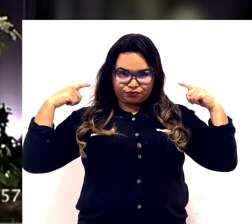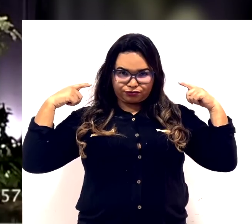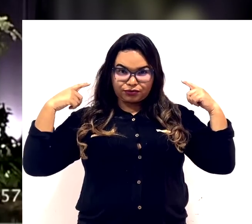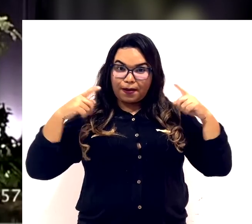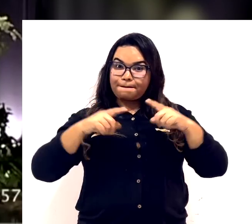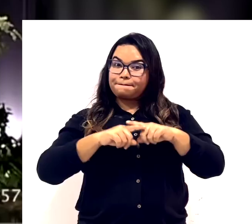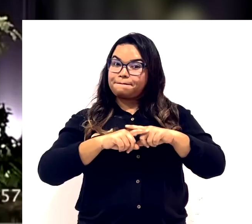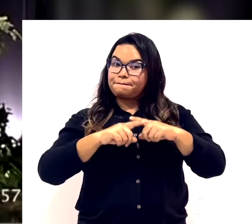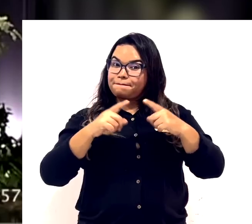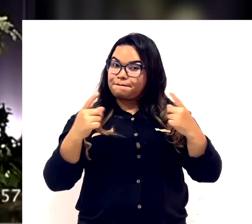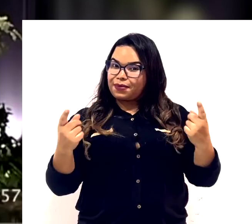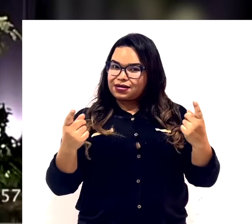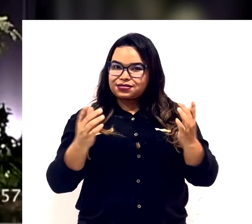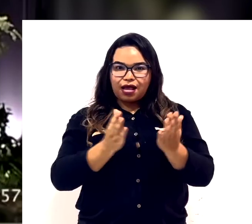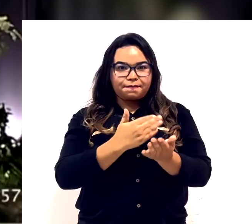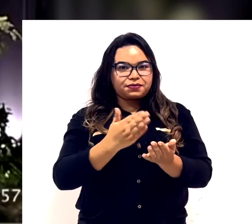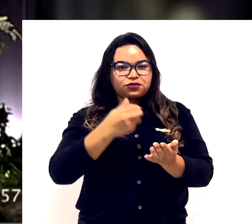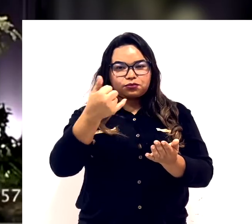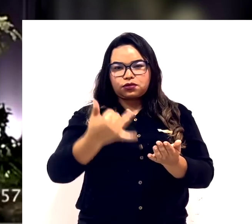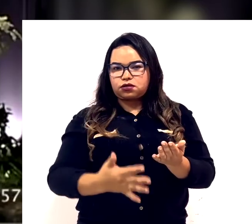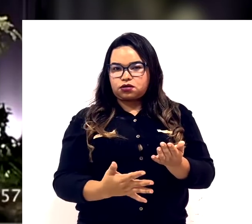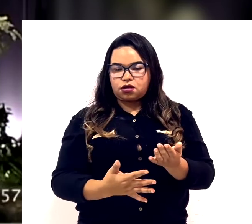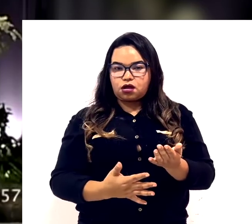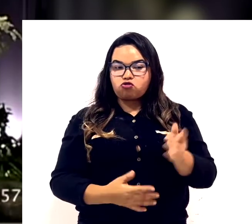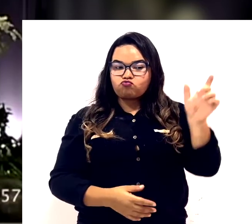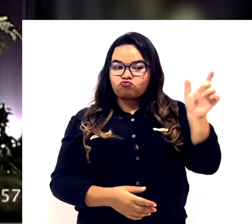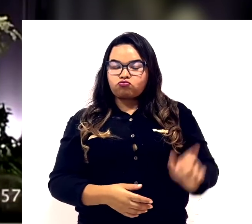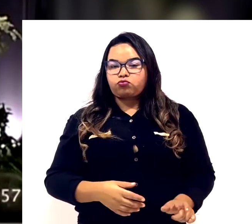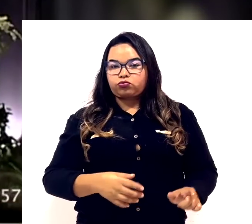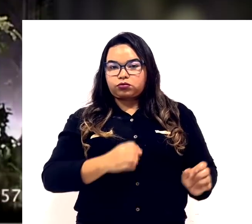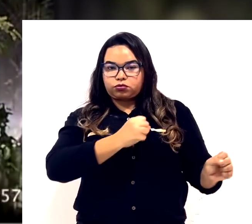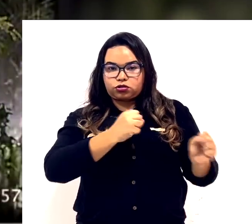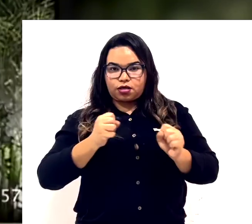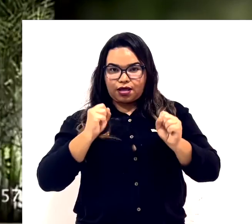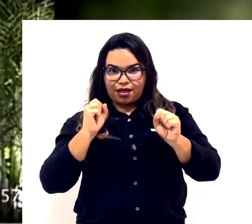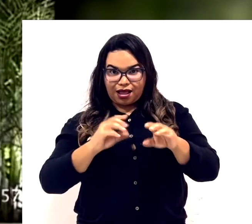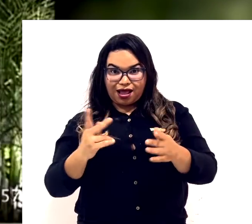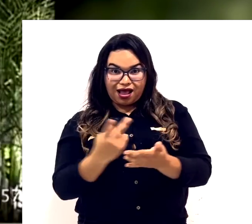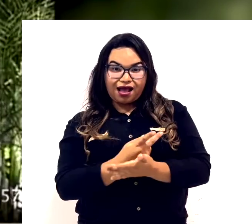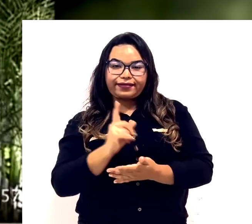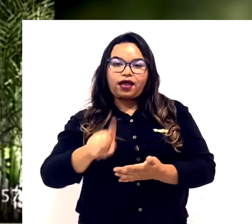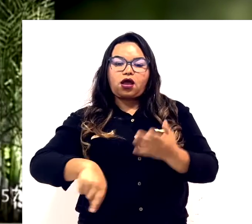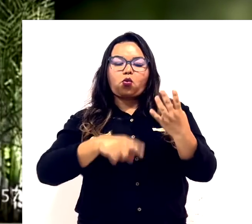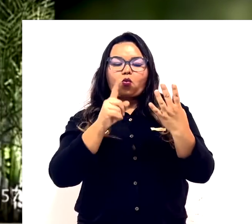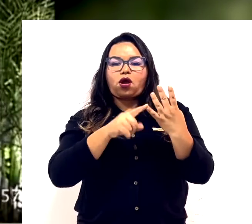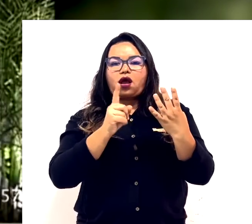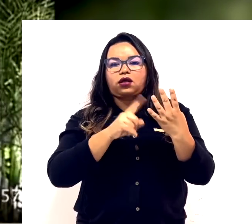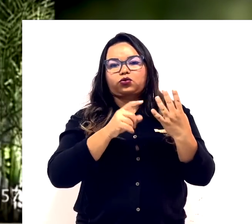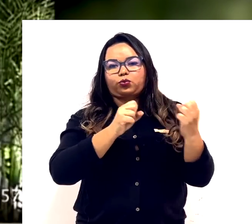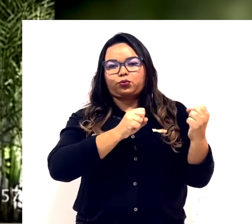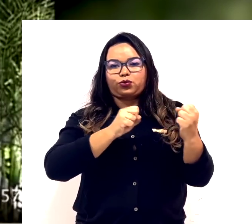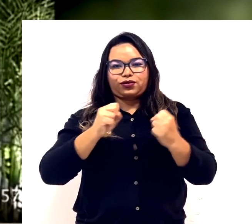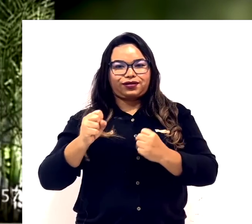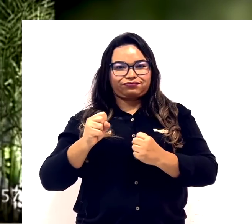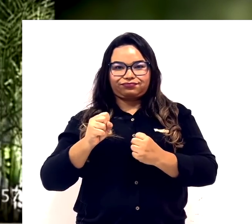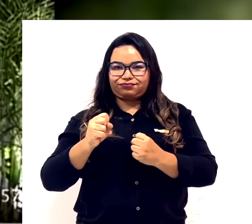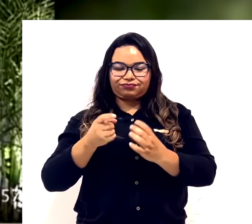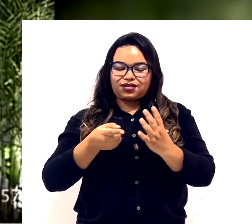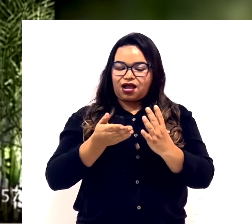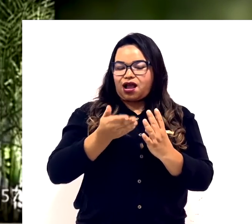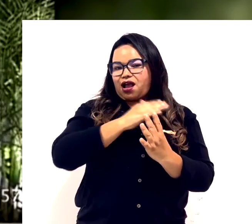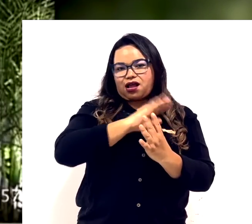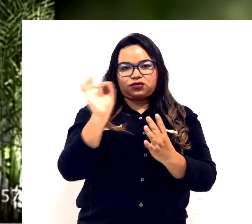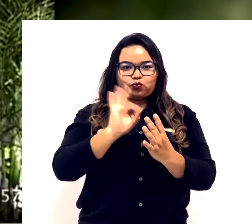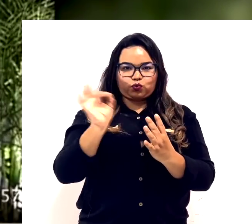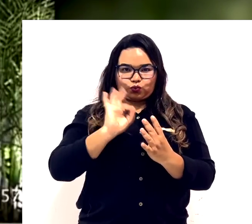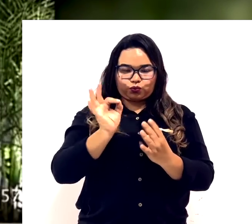depois do declínio do 4º animal e a sua divisão em 10. E a outra metade da cristandade é ensinada que